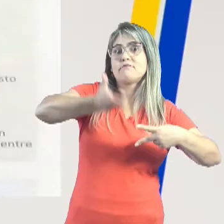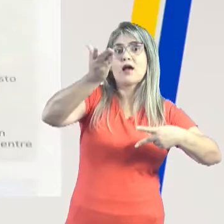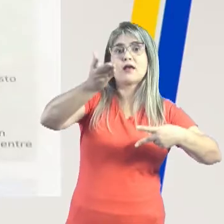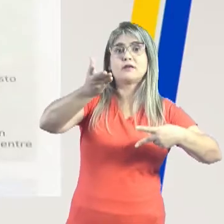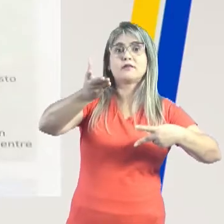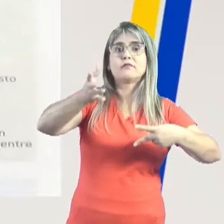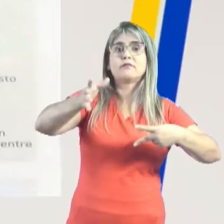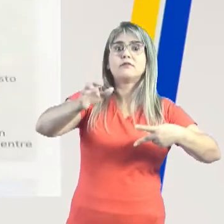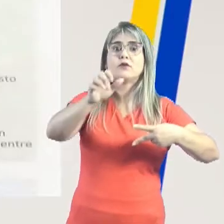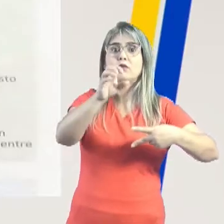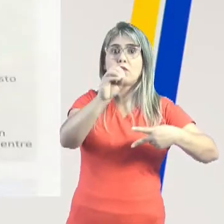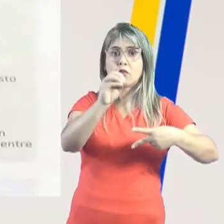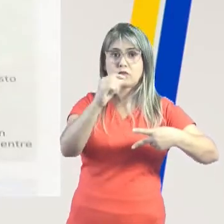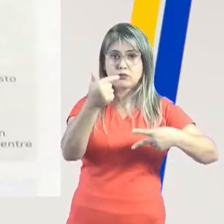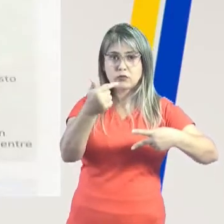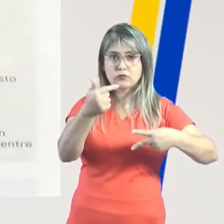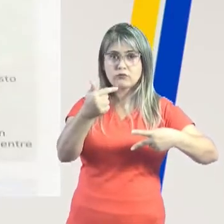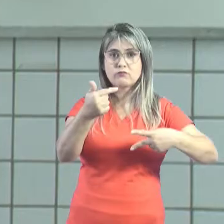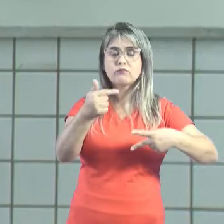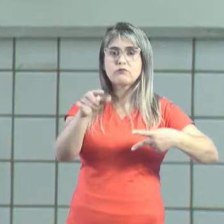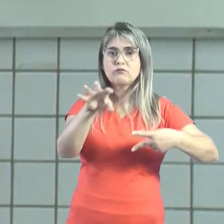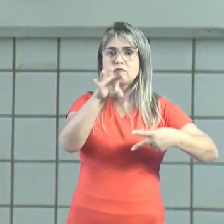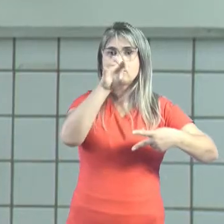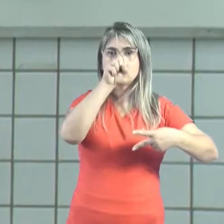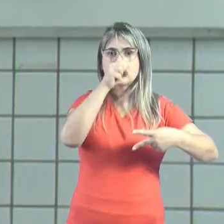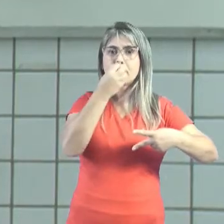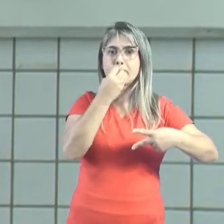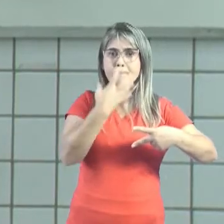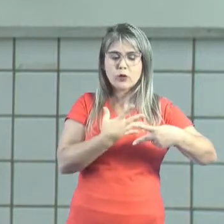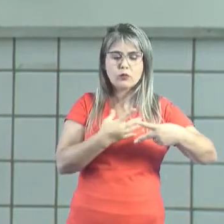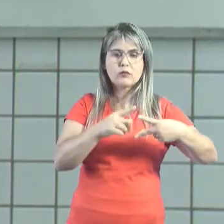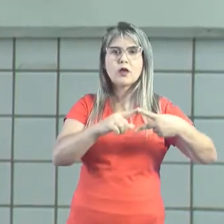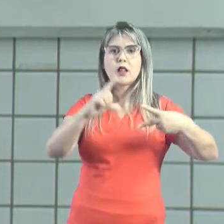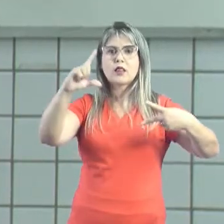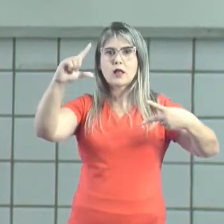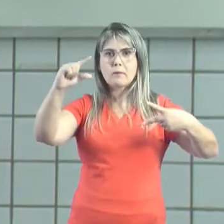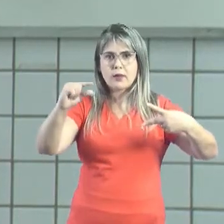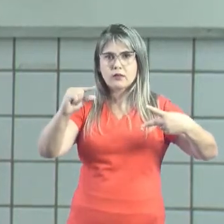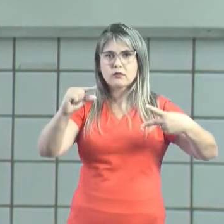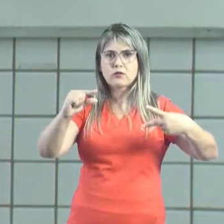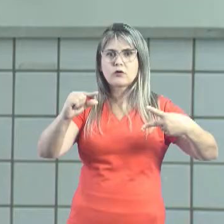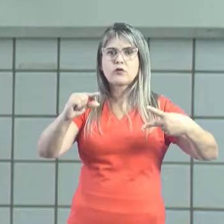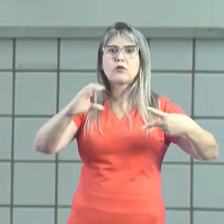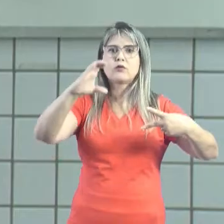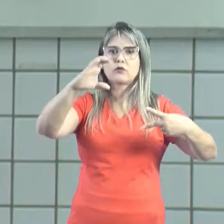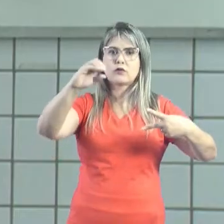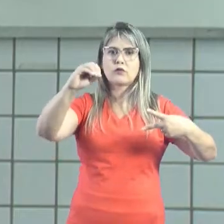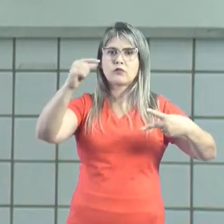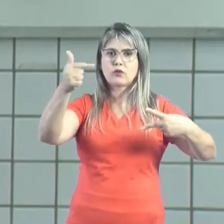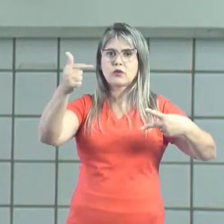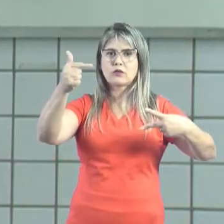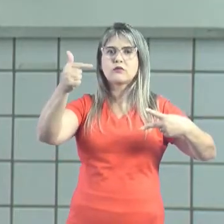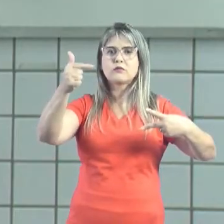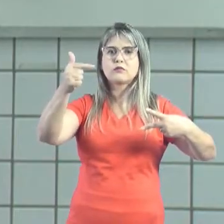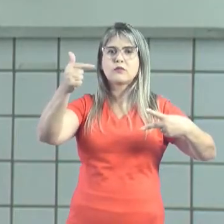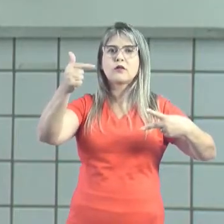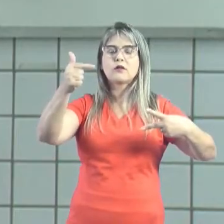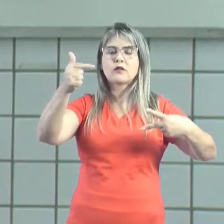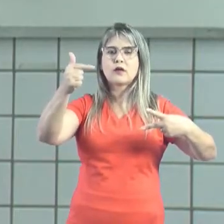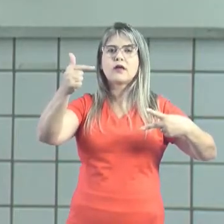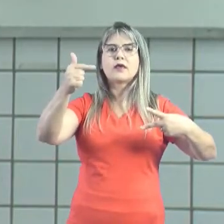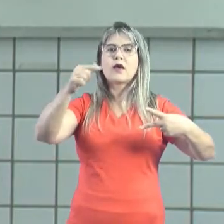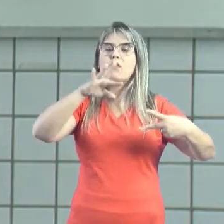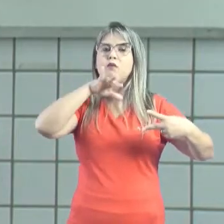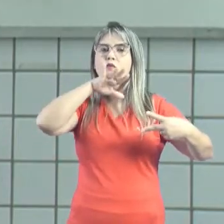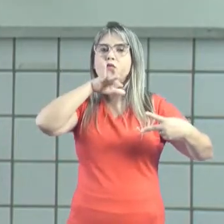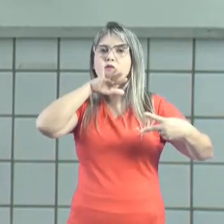bastante importante para o nosso corpo. Nesse processo de respiração, é formado uma